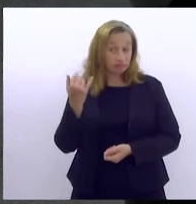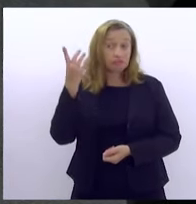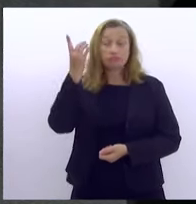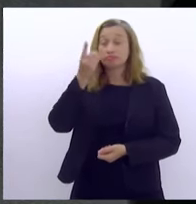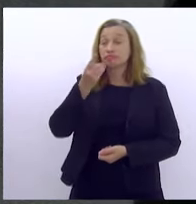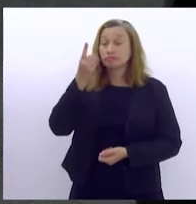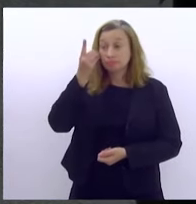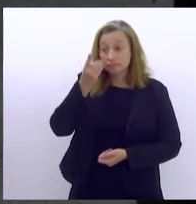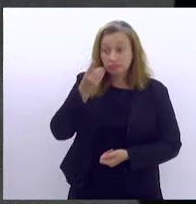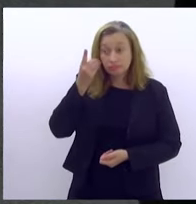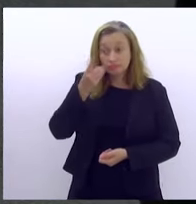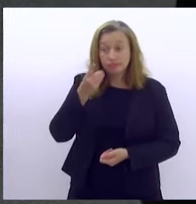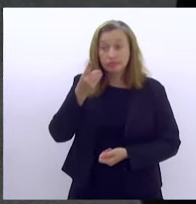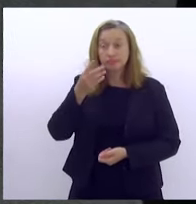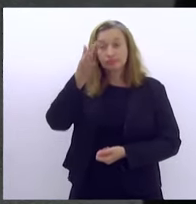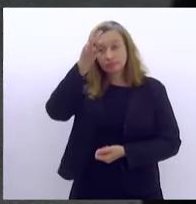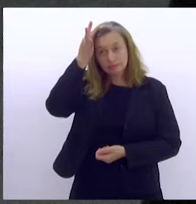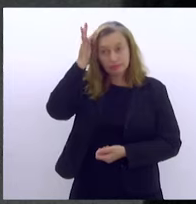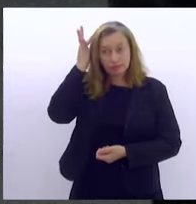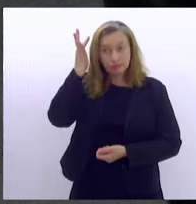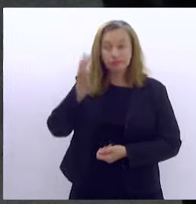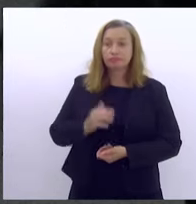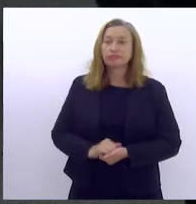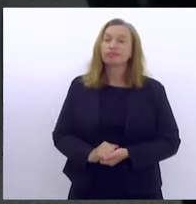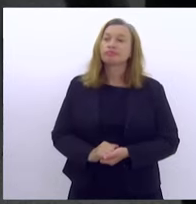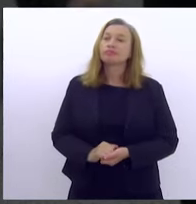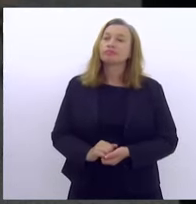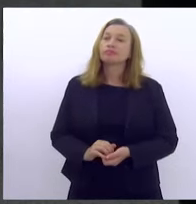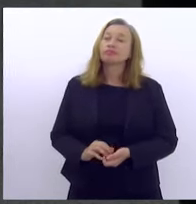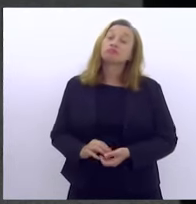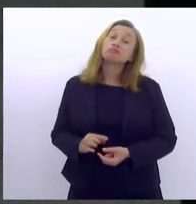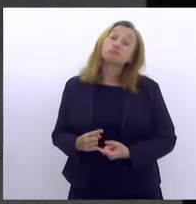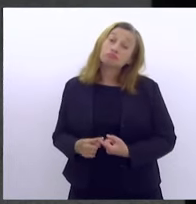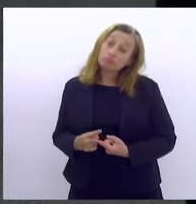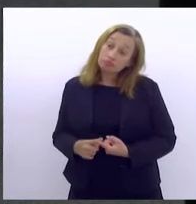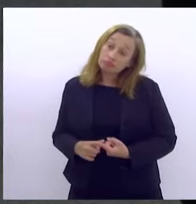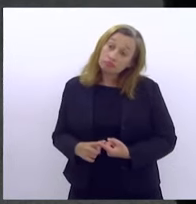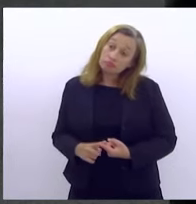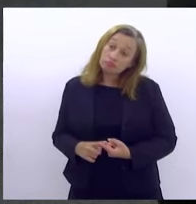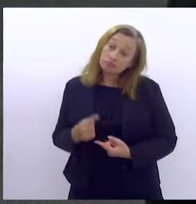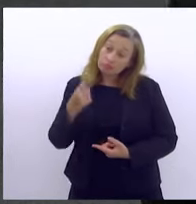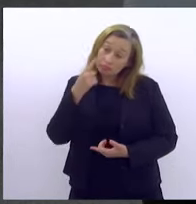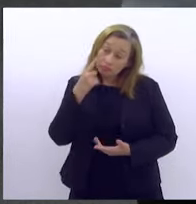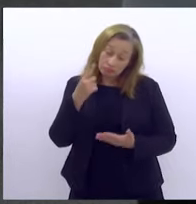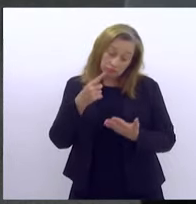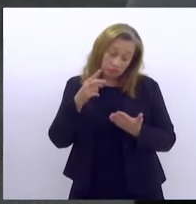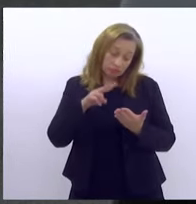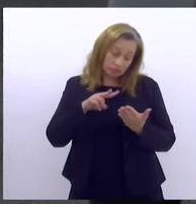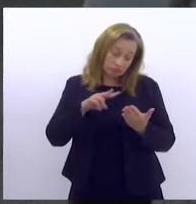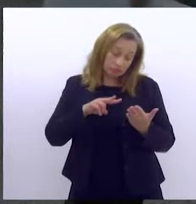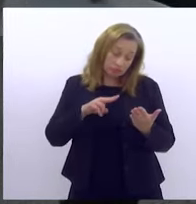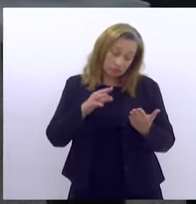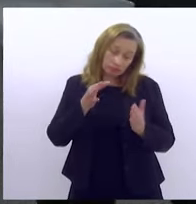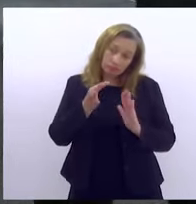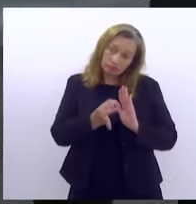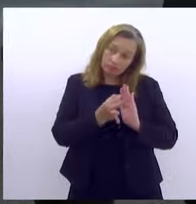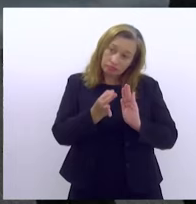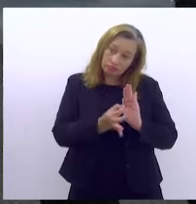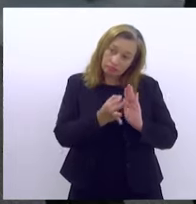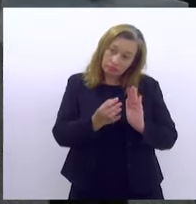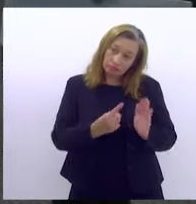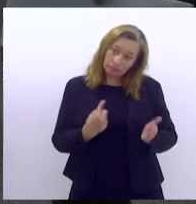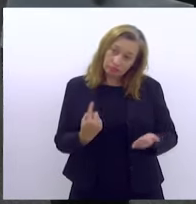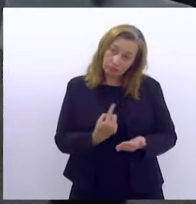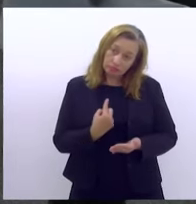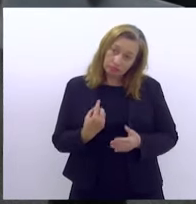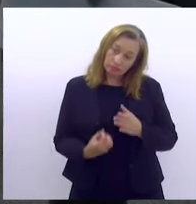deputado Fred Pacheco, porque eu estou até pegando aqui o nosso parecer, porque